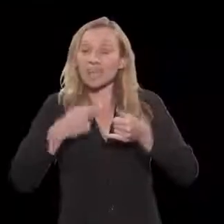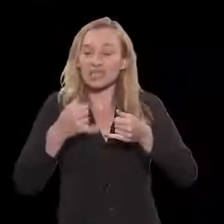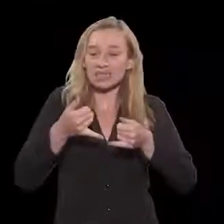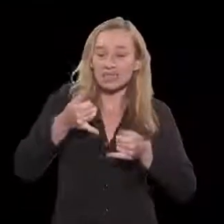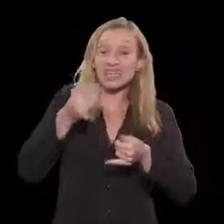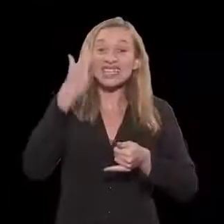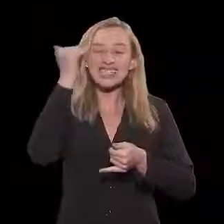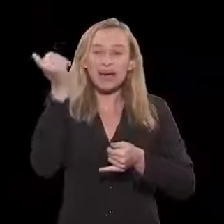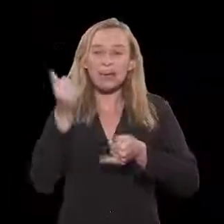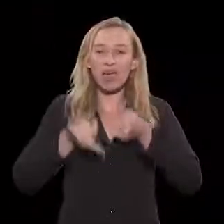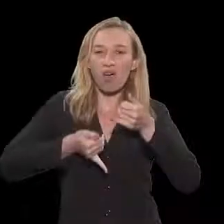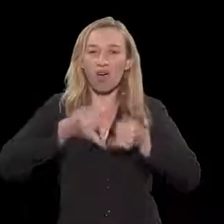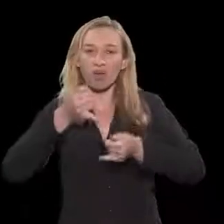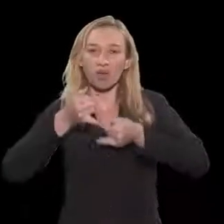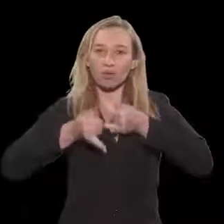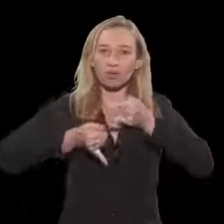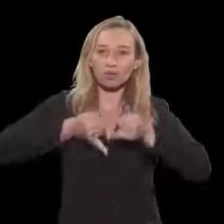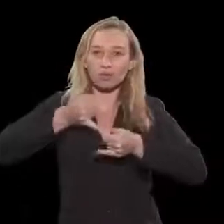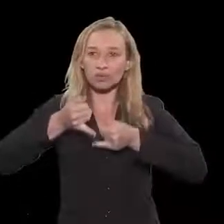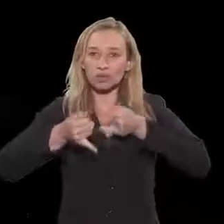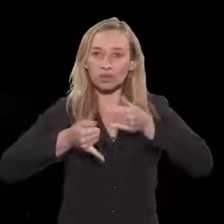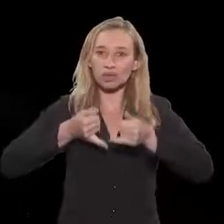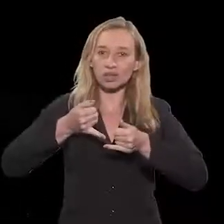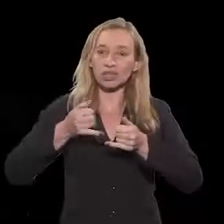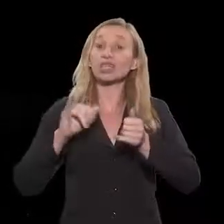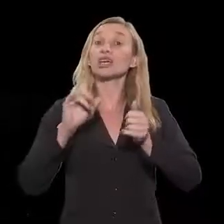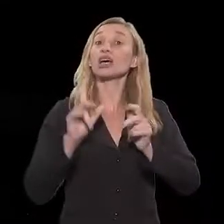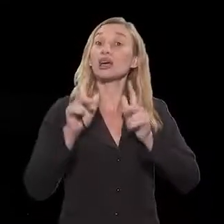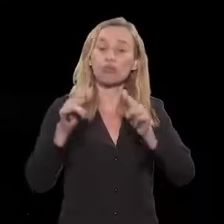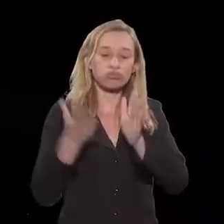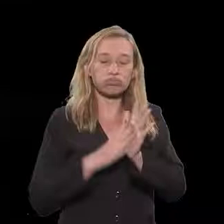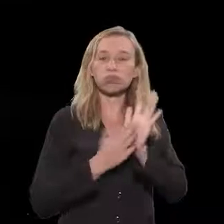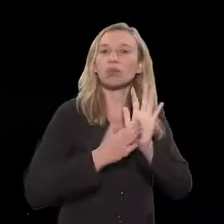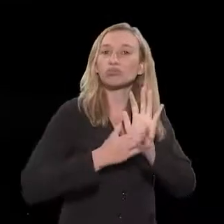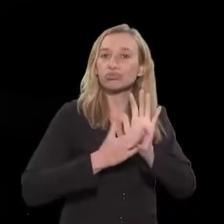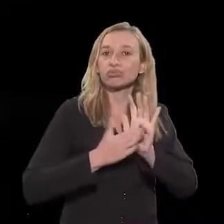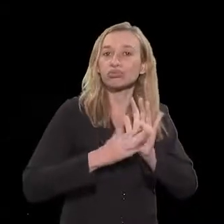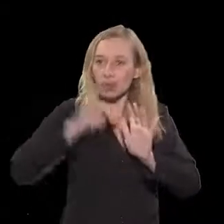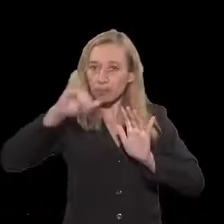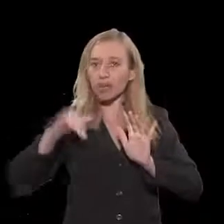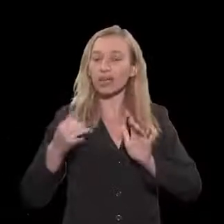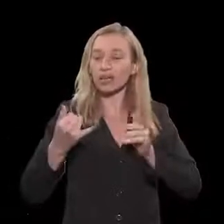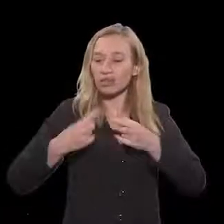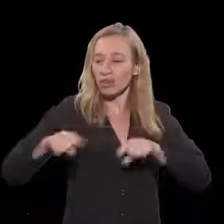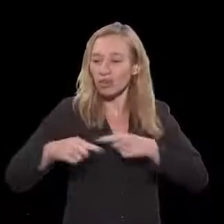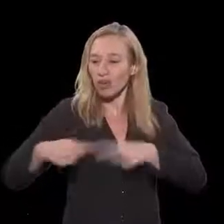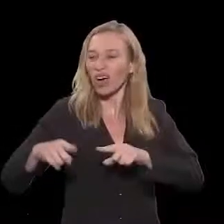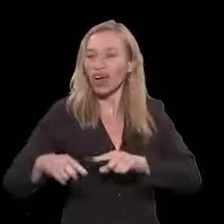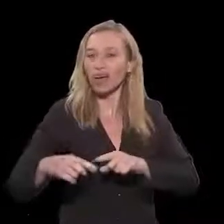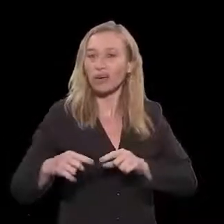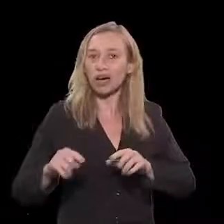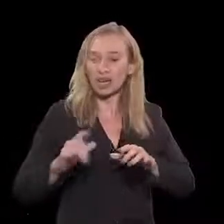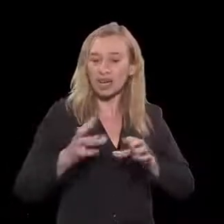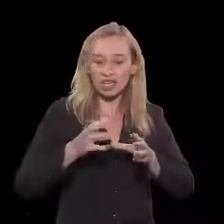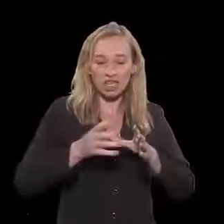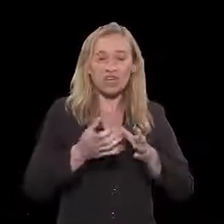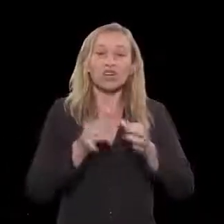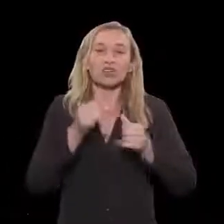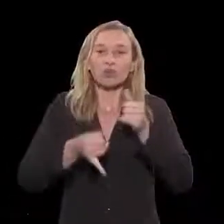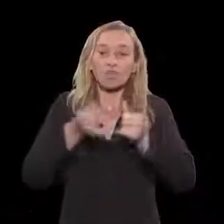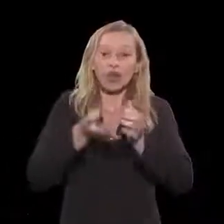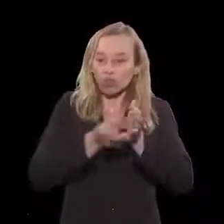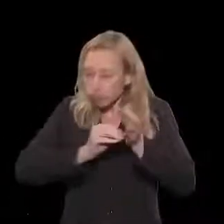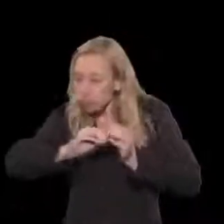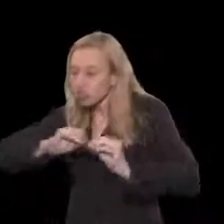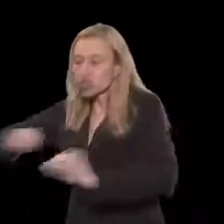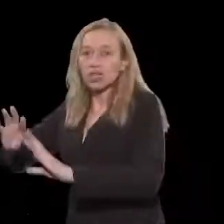muito equilíbrio, né? Para poder estar ali em cima daquele salto. E segundo, é para provocar mesmo, sabe? É para tirar o salto às vezes e